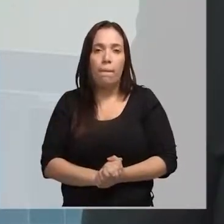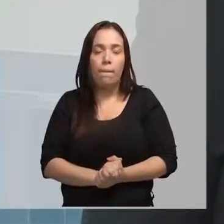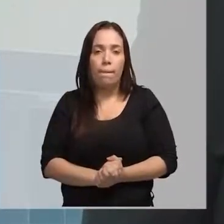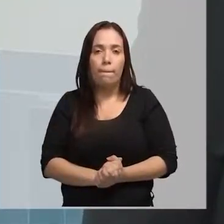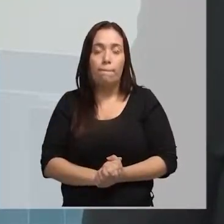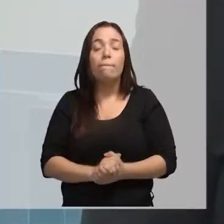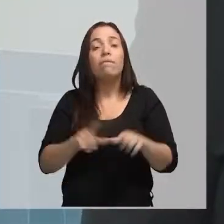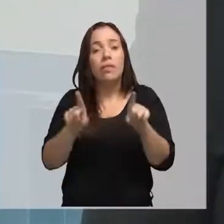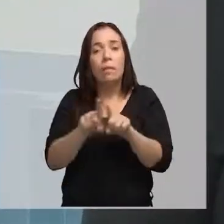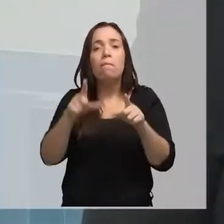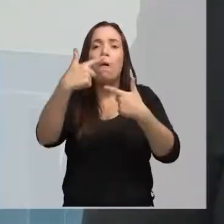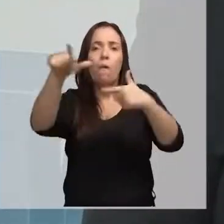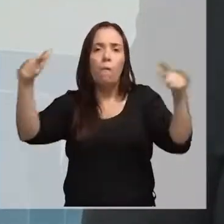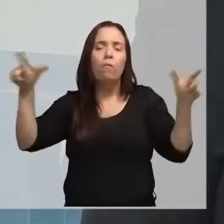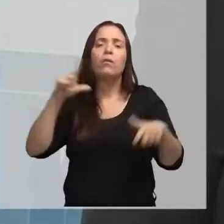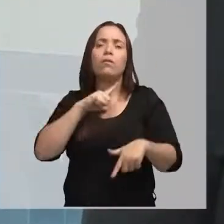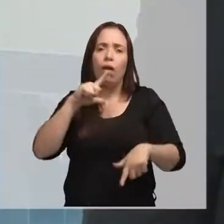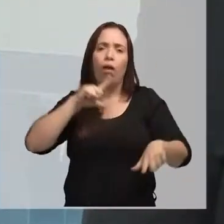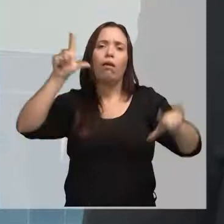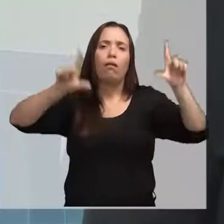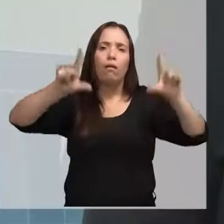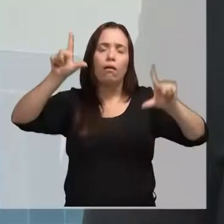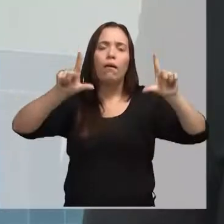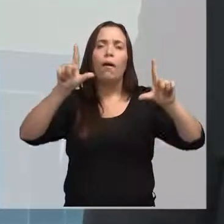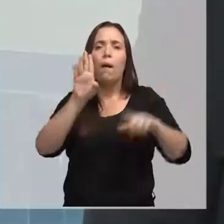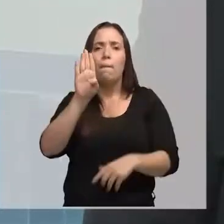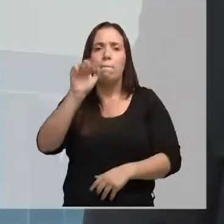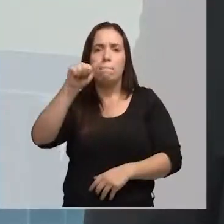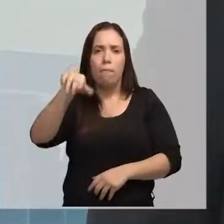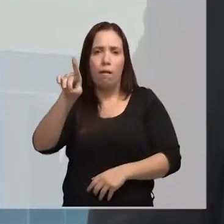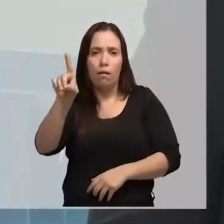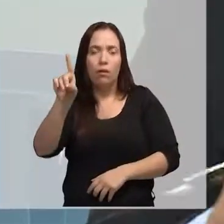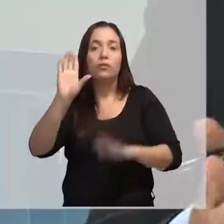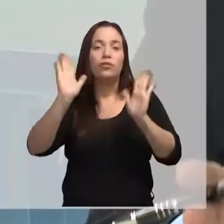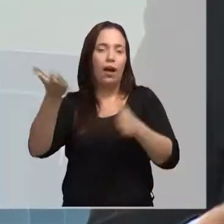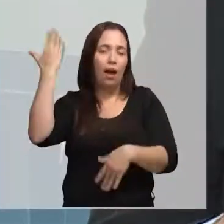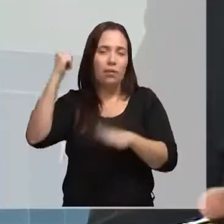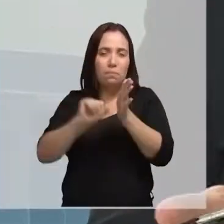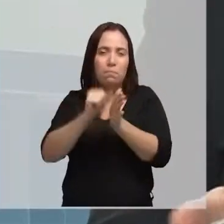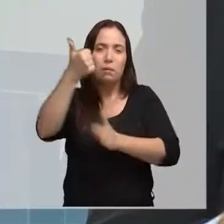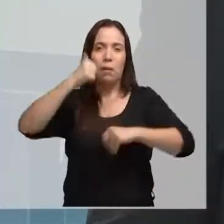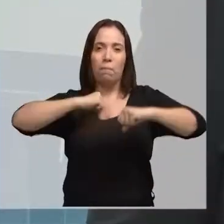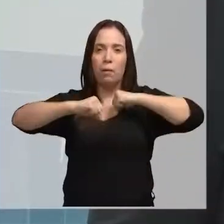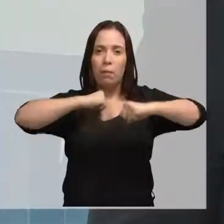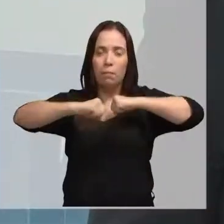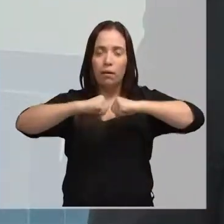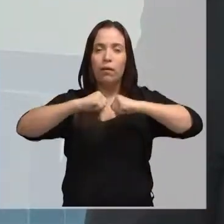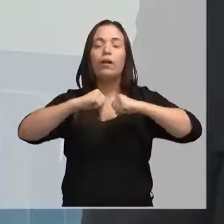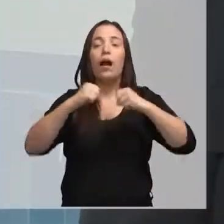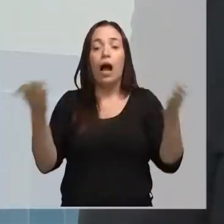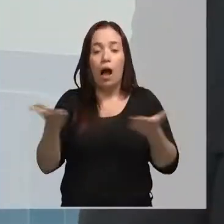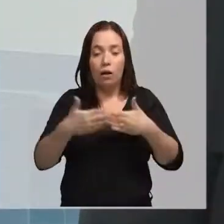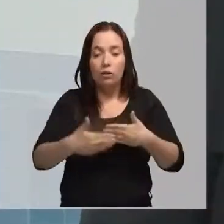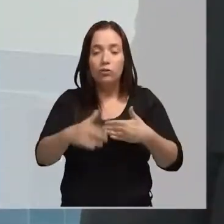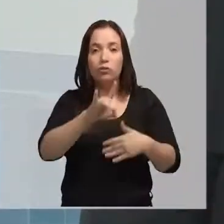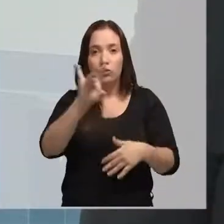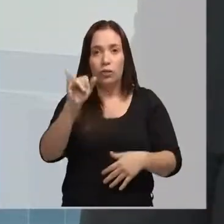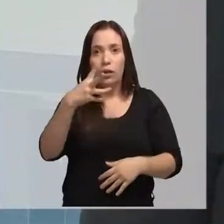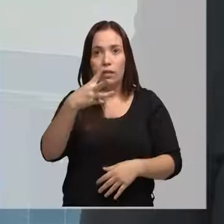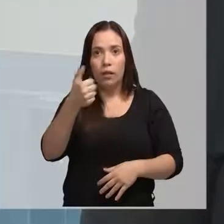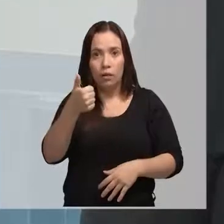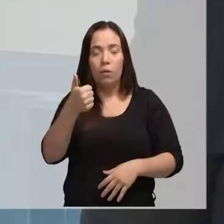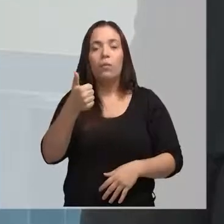grandes televisões também já iniciaram, como a Bandeirantes já fez o primeiro debate, então nós estamos no processo. Agora, dia 31,